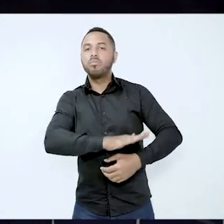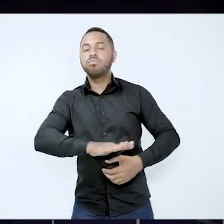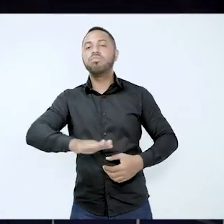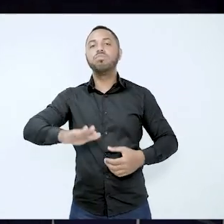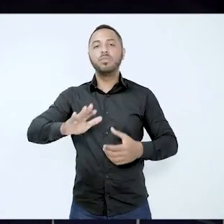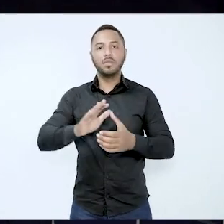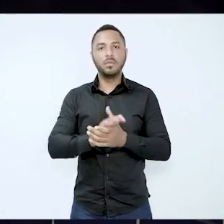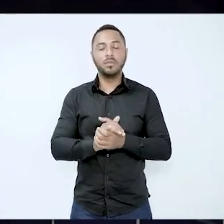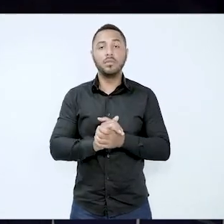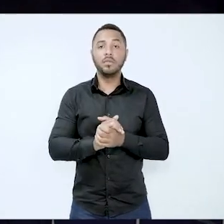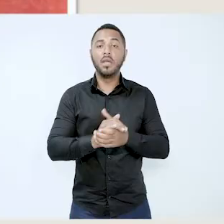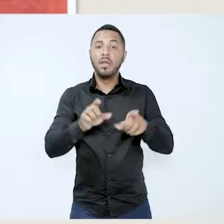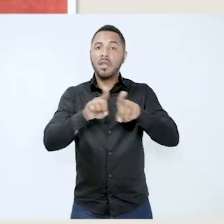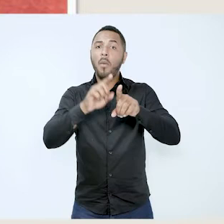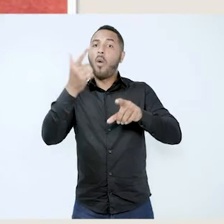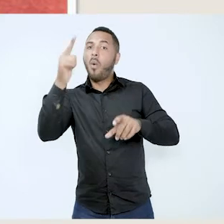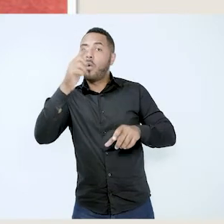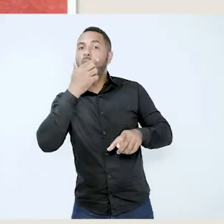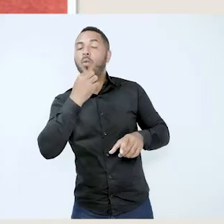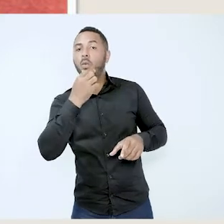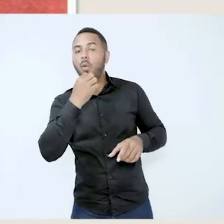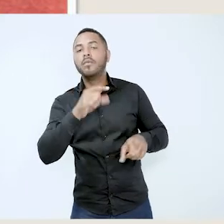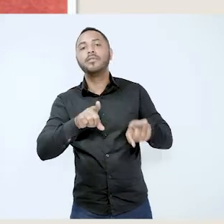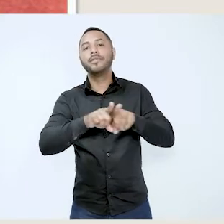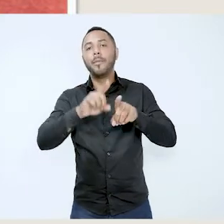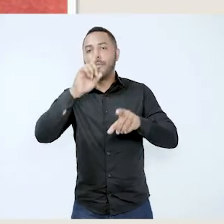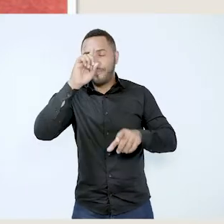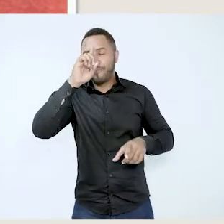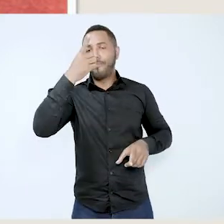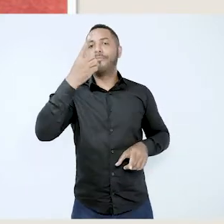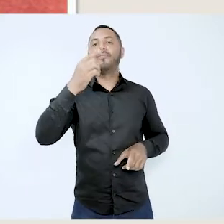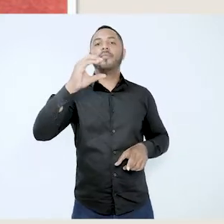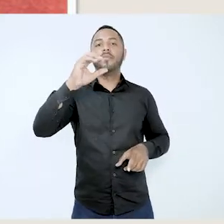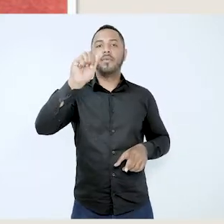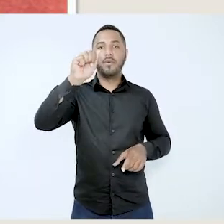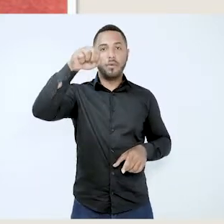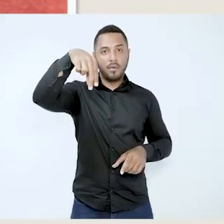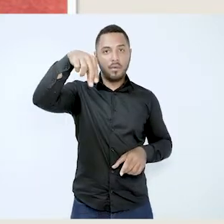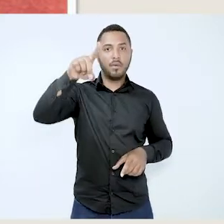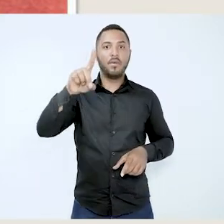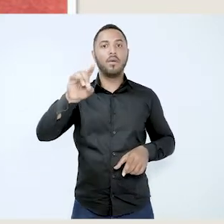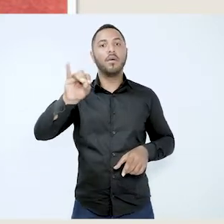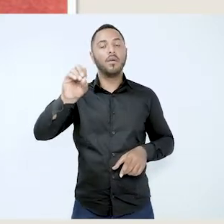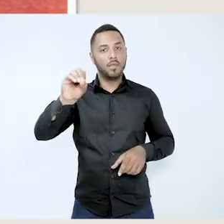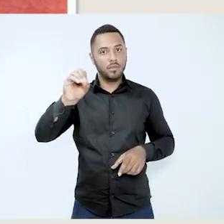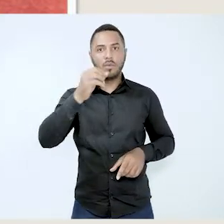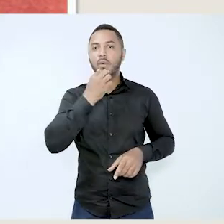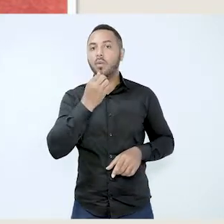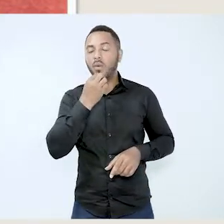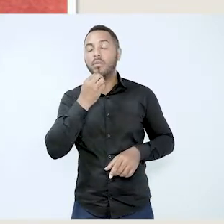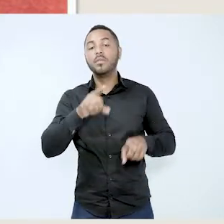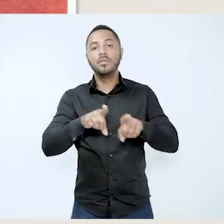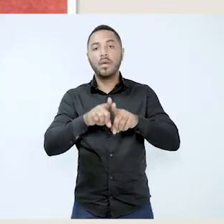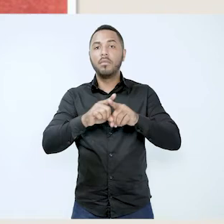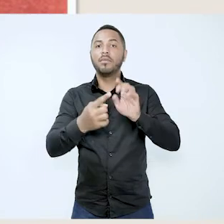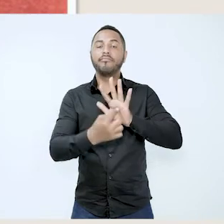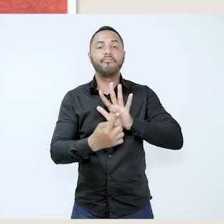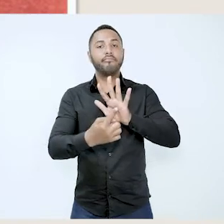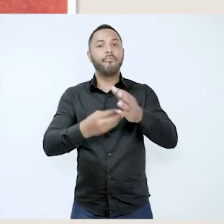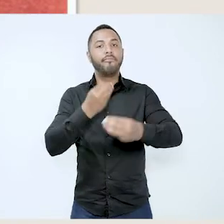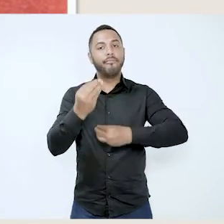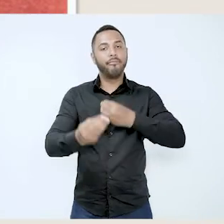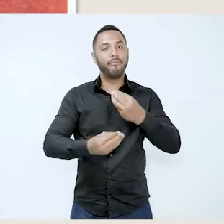infância o ato de brincar, o Cândido Portinari, através de uma pintura, ele retratou esse momento